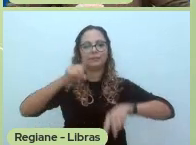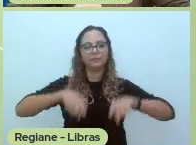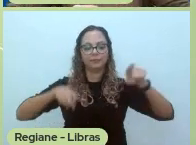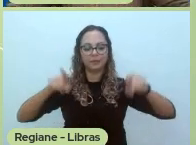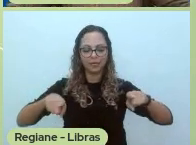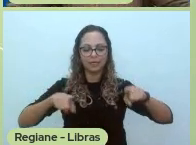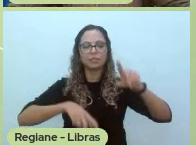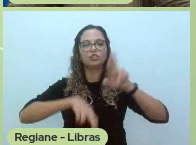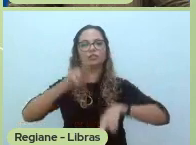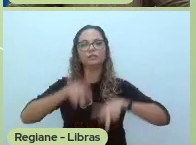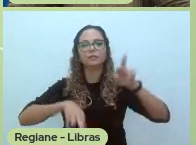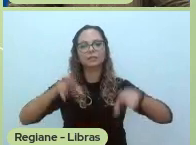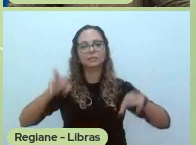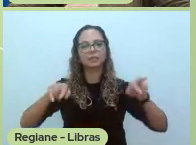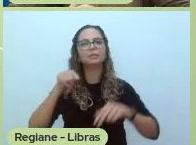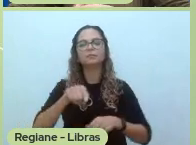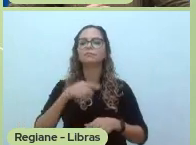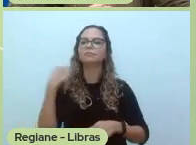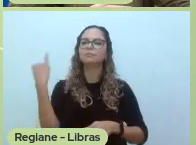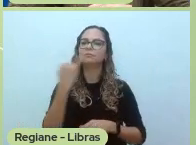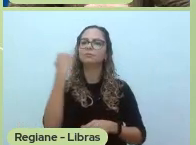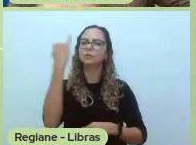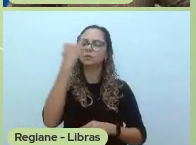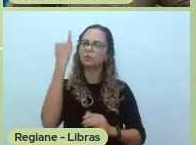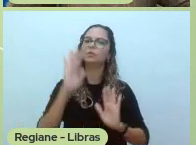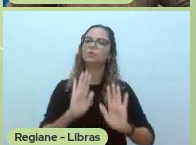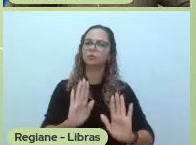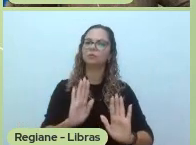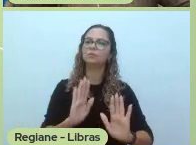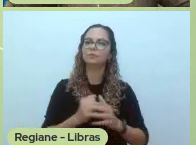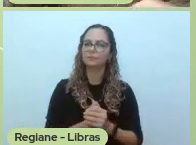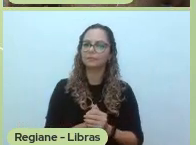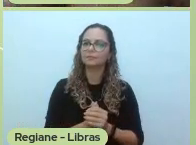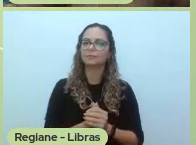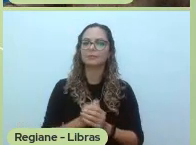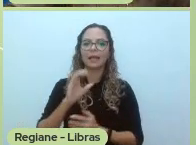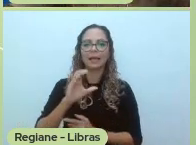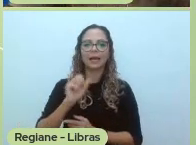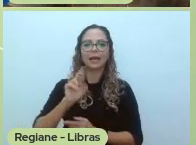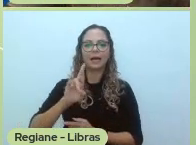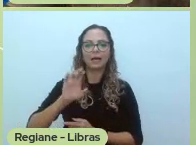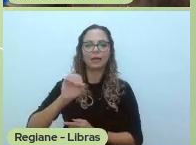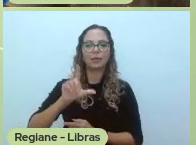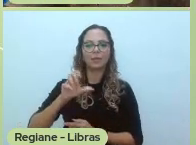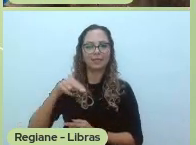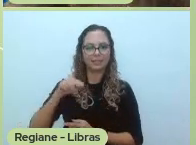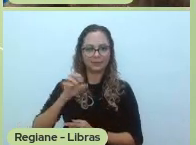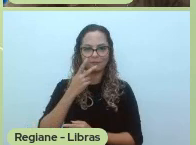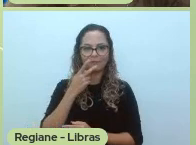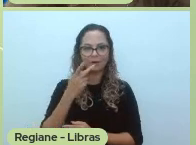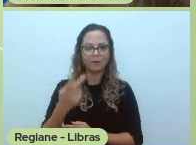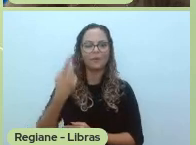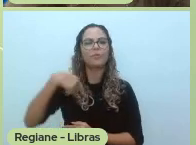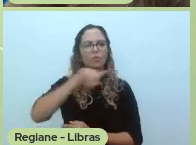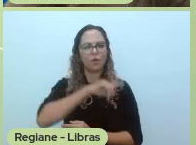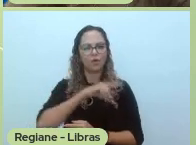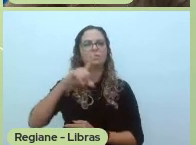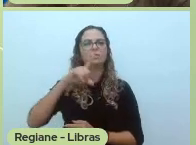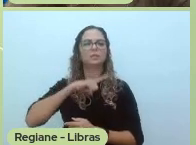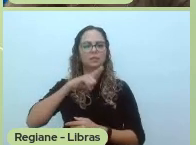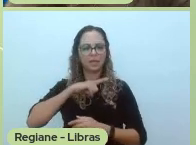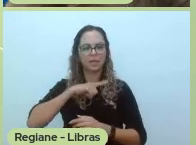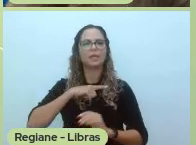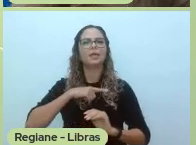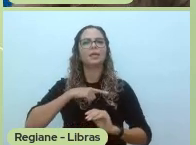é uma conversa de propósito. Assim como a Carolina falou, aqui na UE a gente tem um propósito, esse propósito traduz